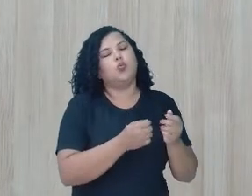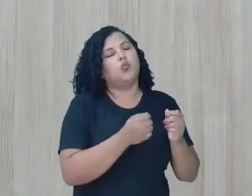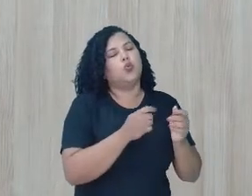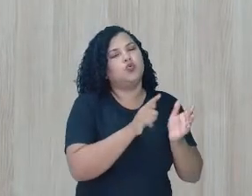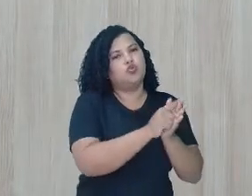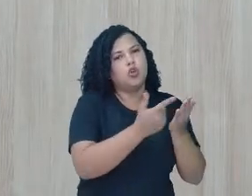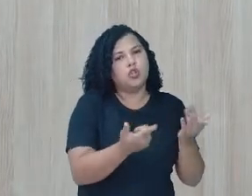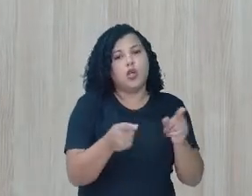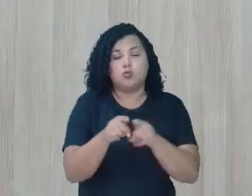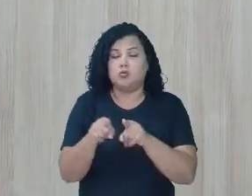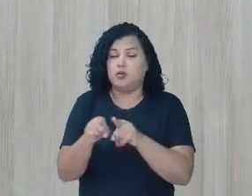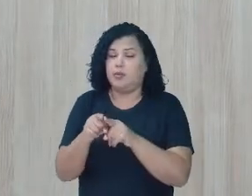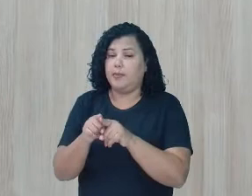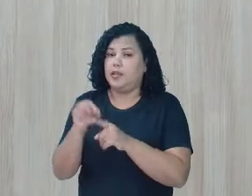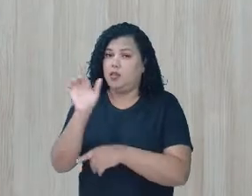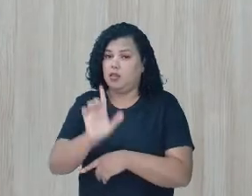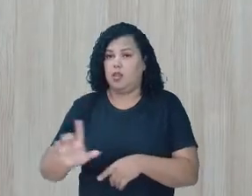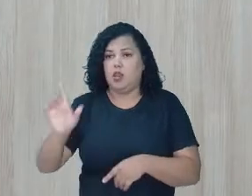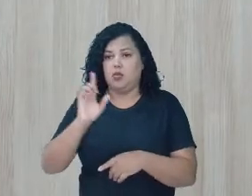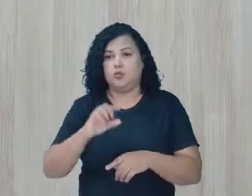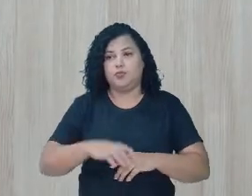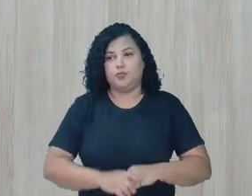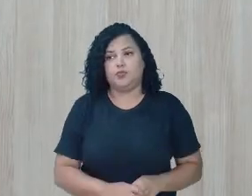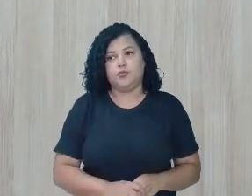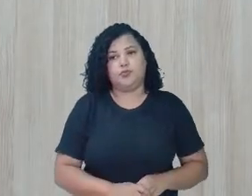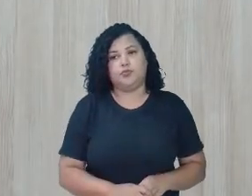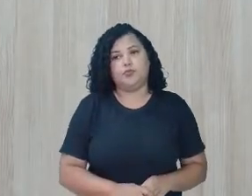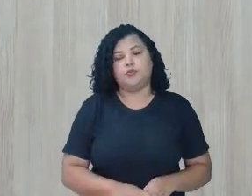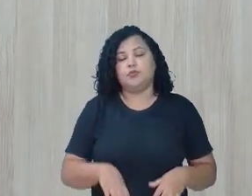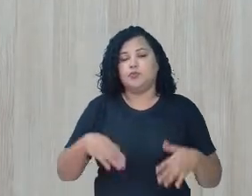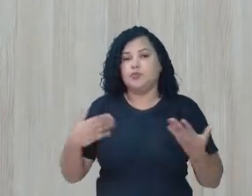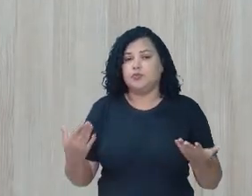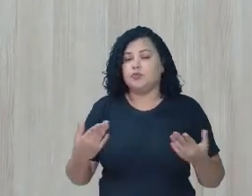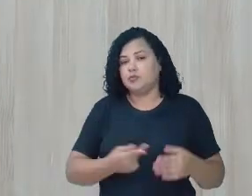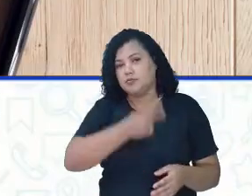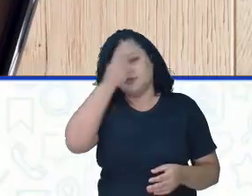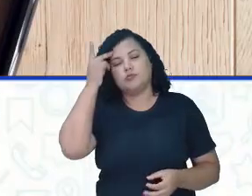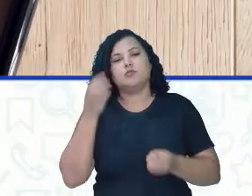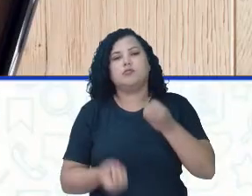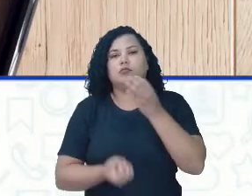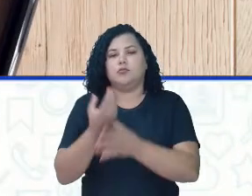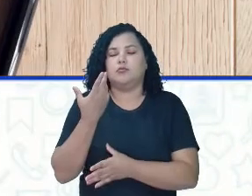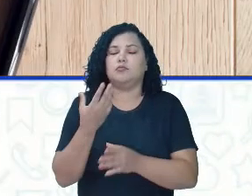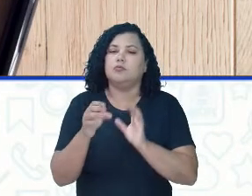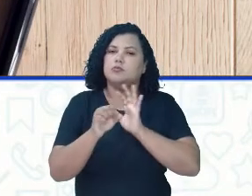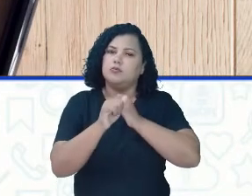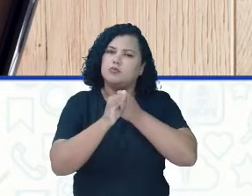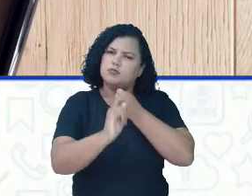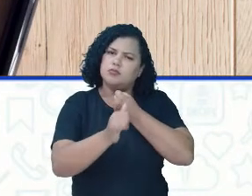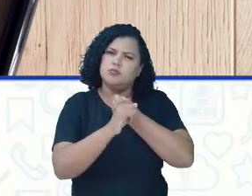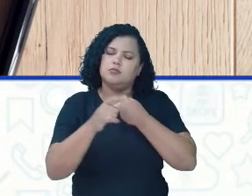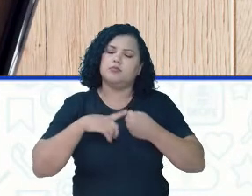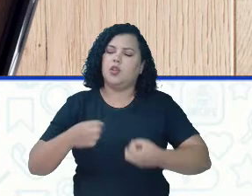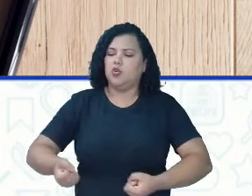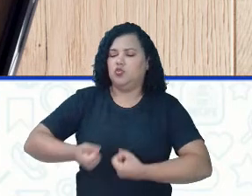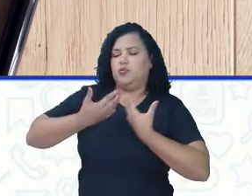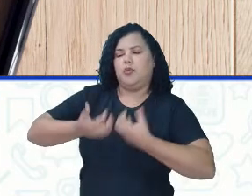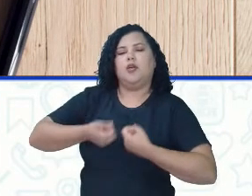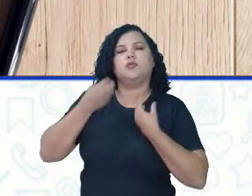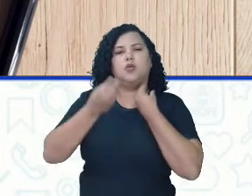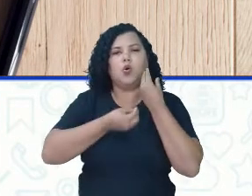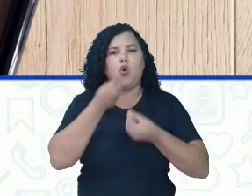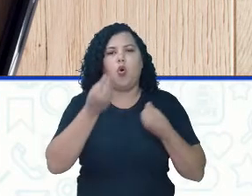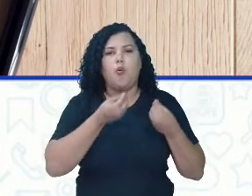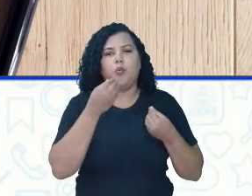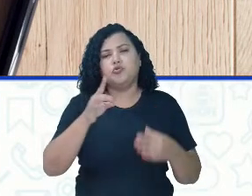fortemente. Ficou clarinho, ó. O cronista busca inspiração para os seus textos nos acontecimentos recentes ou em situações banais